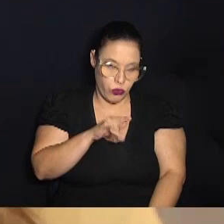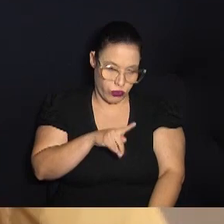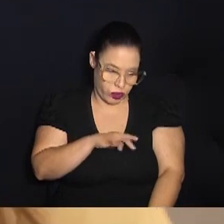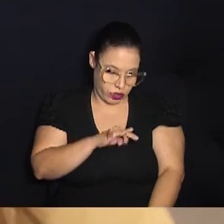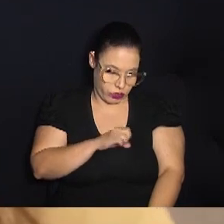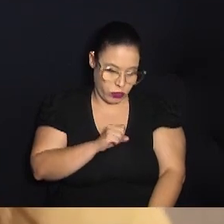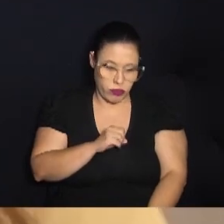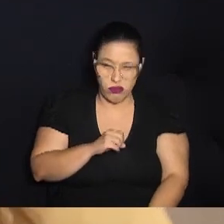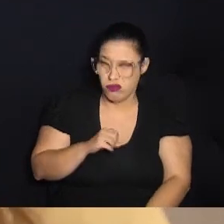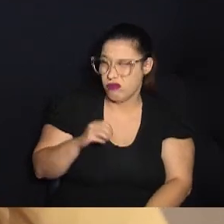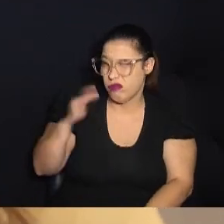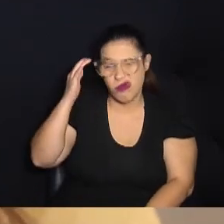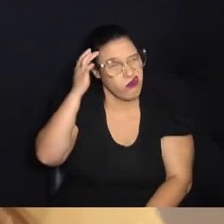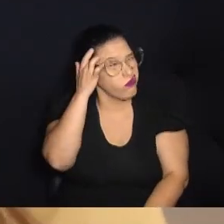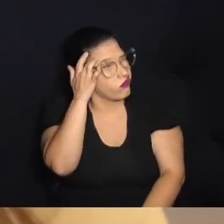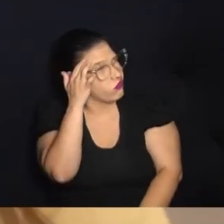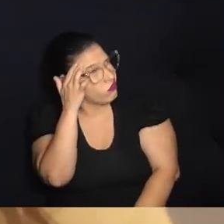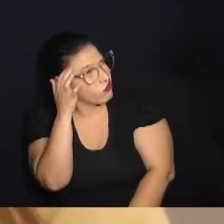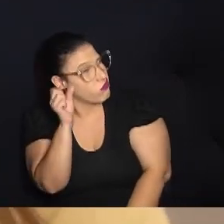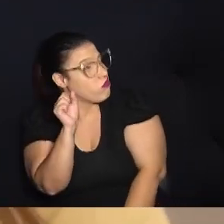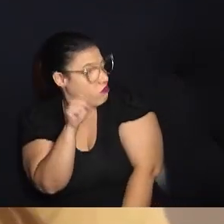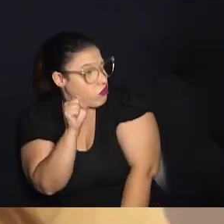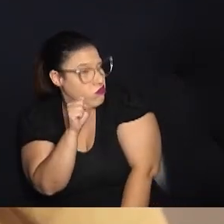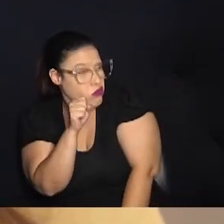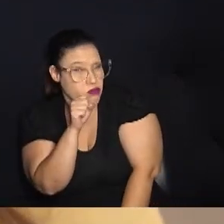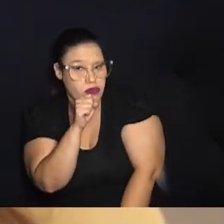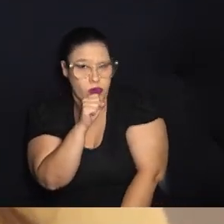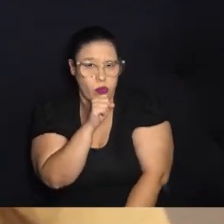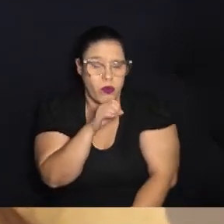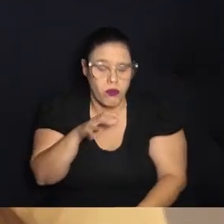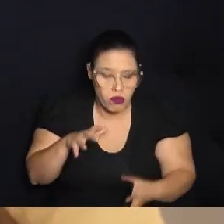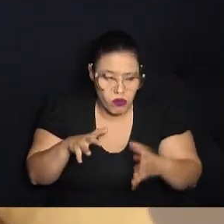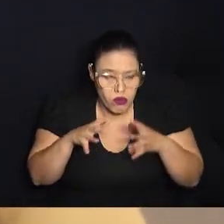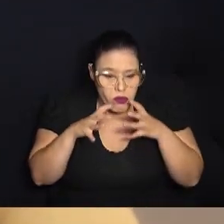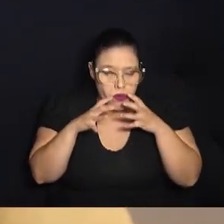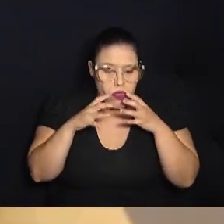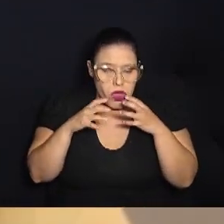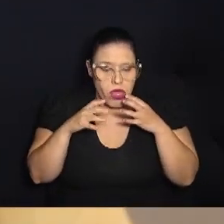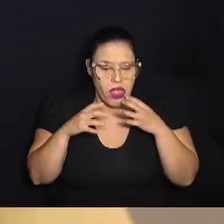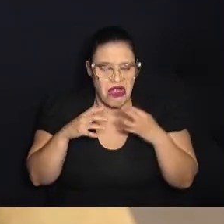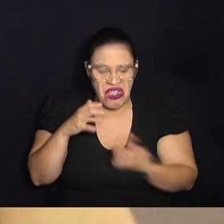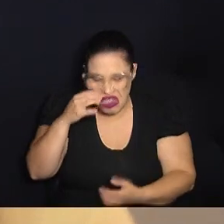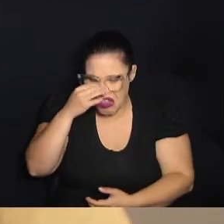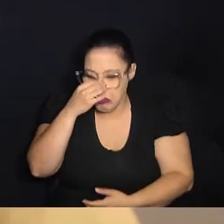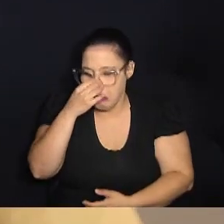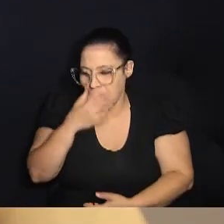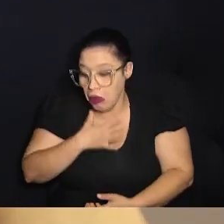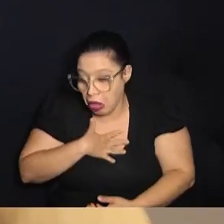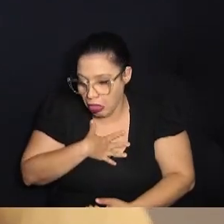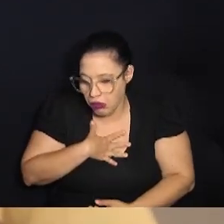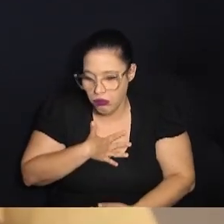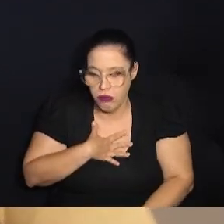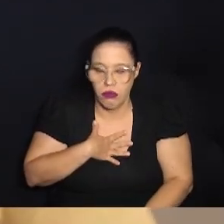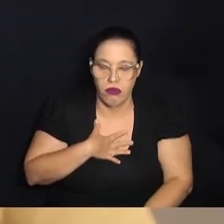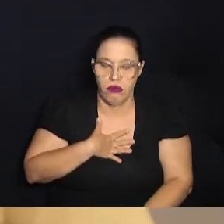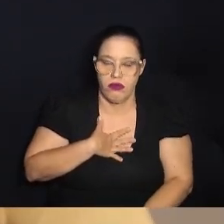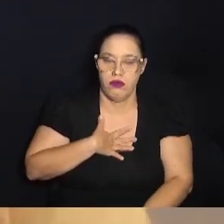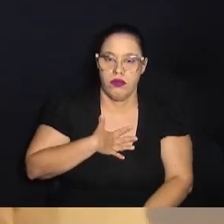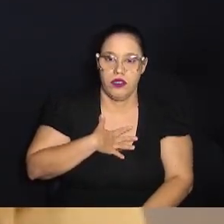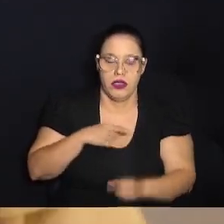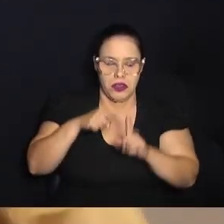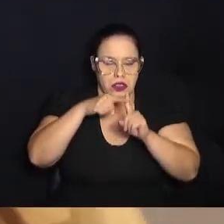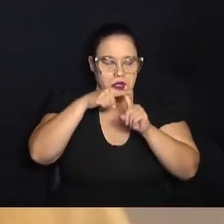Eu acredito que sim, né? Porque a gente está vindo com um ar muito seco também, né? Além da gente estar com